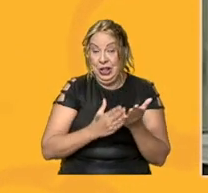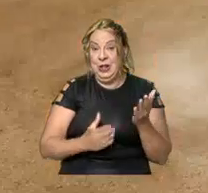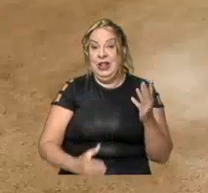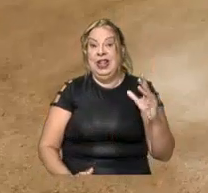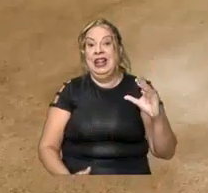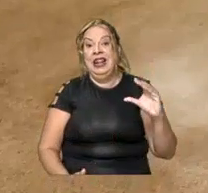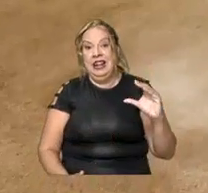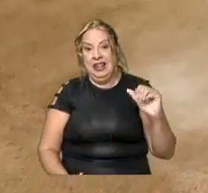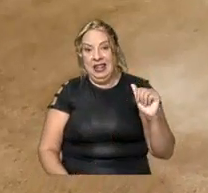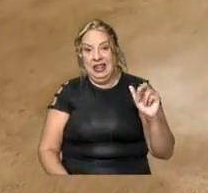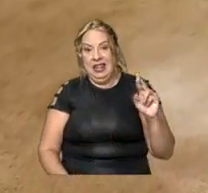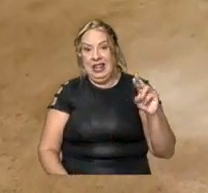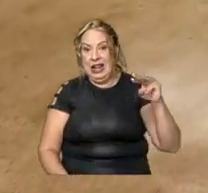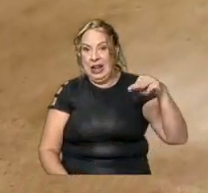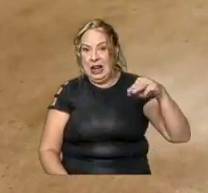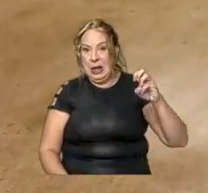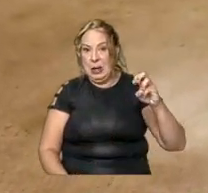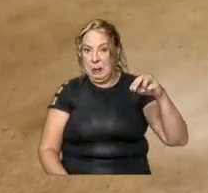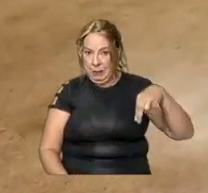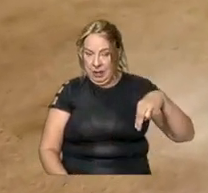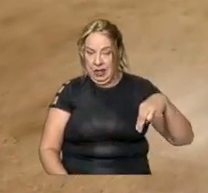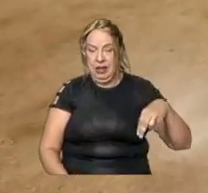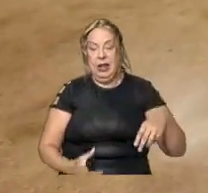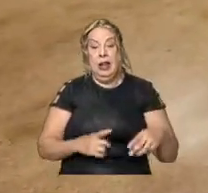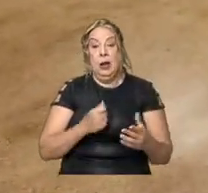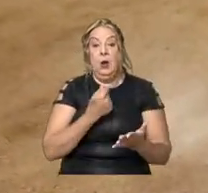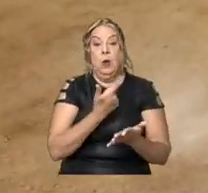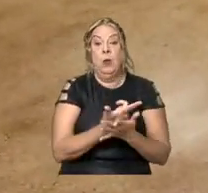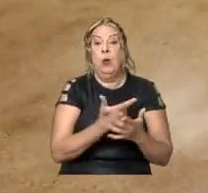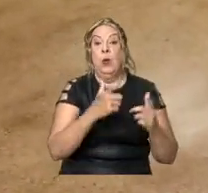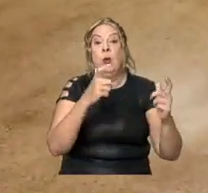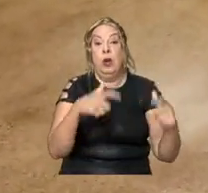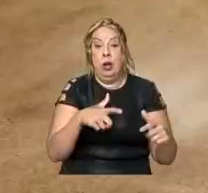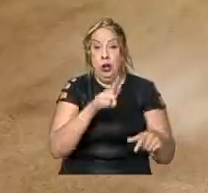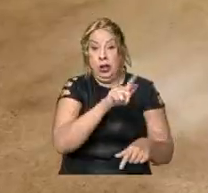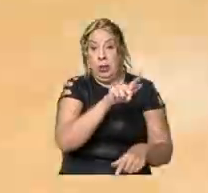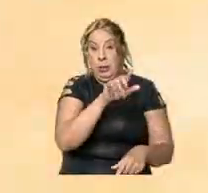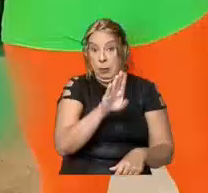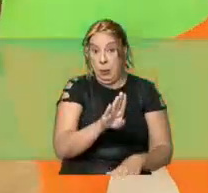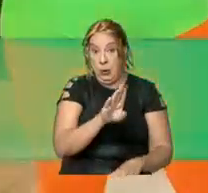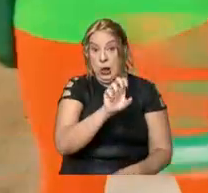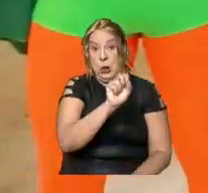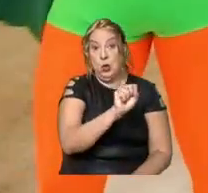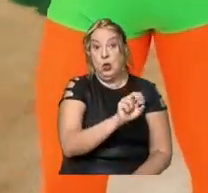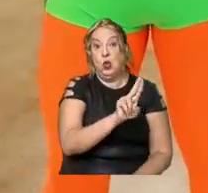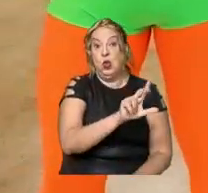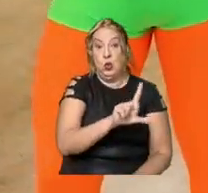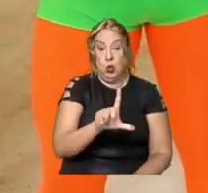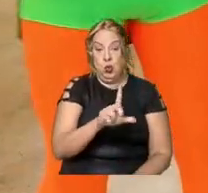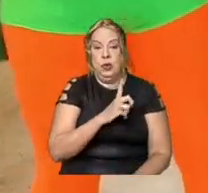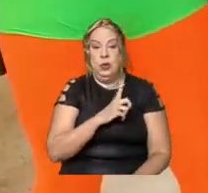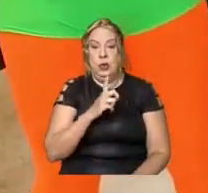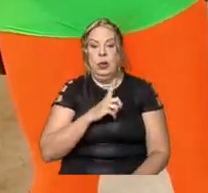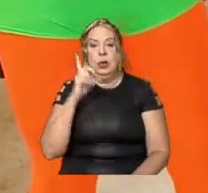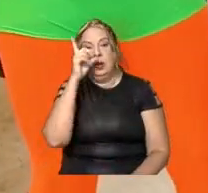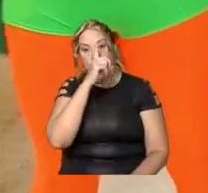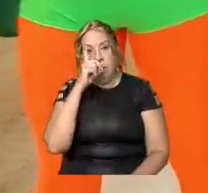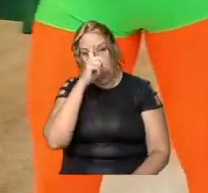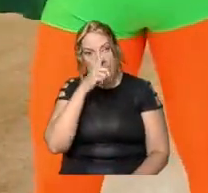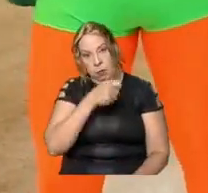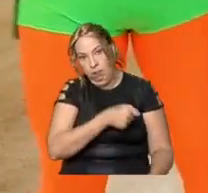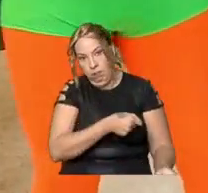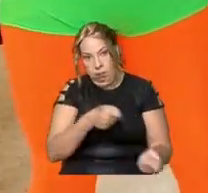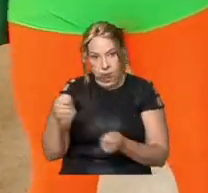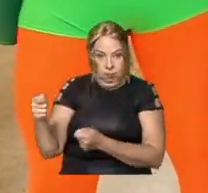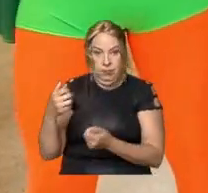foto. A promotora Pé-Quente foi a Gabriela Stephanie, do G Barbosa Hipersul. Aqui a gente está de domingo a domingo,